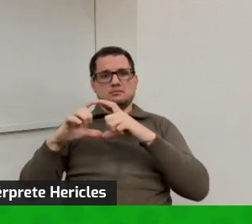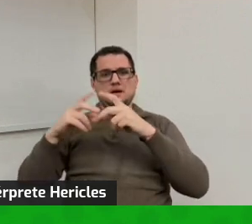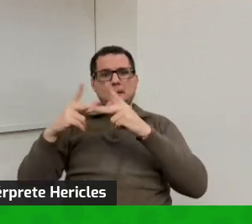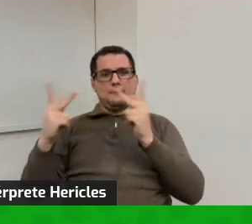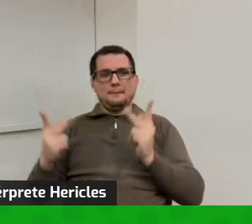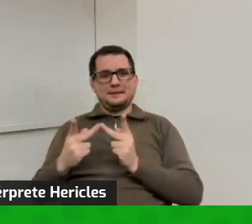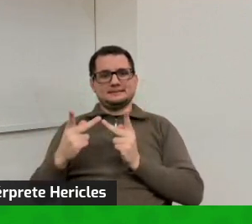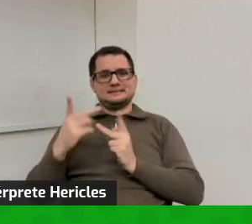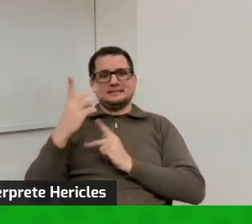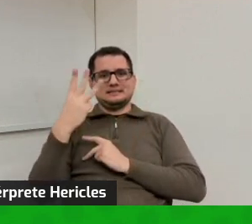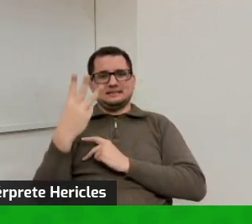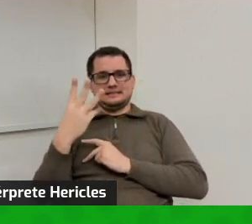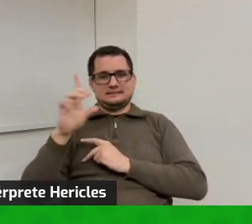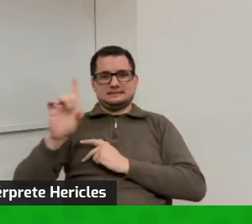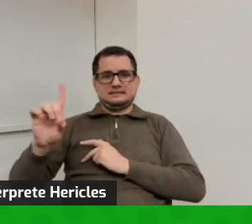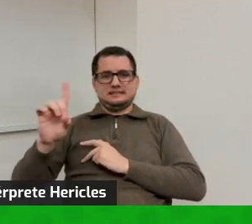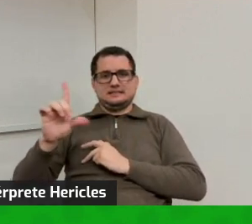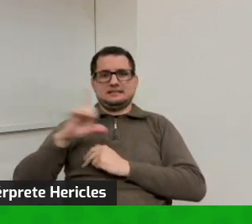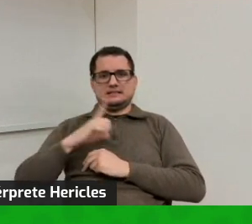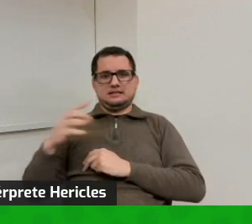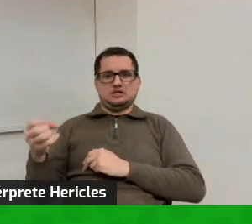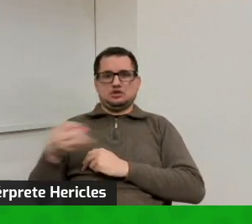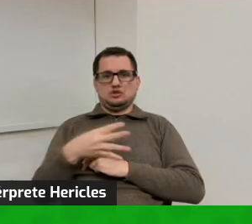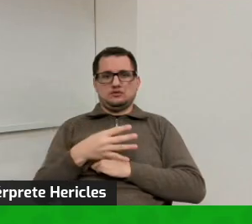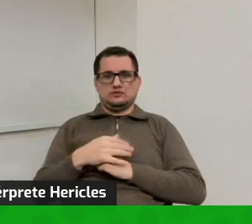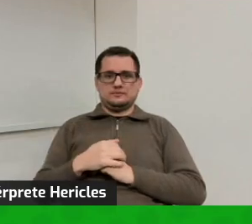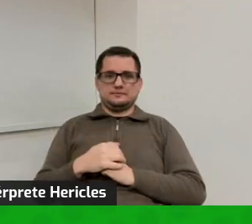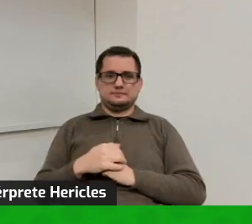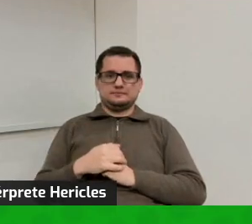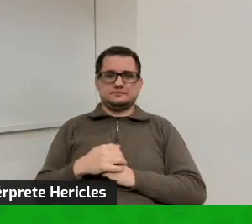aqui, já tenho meu gráfico novo.